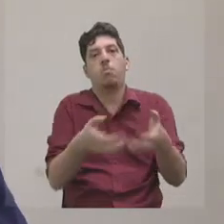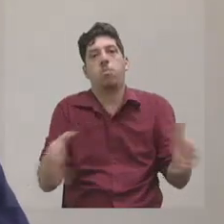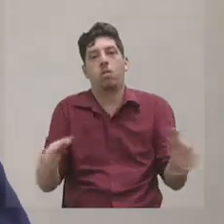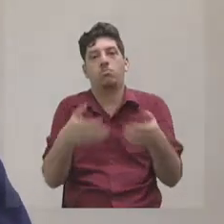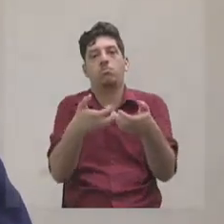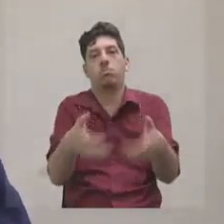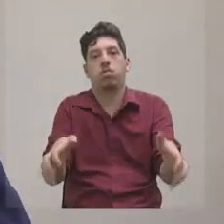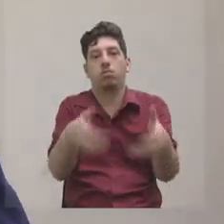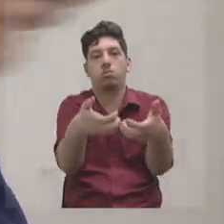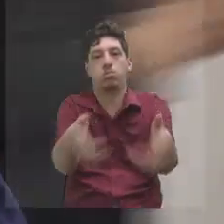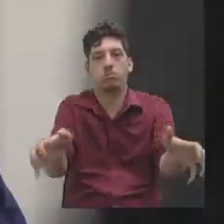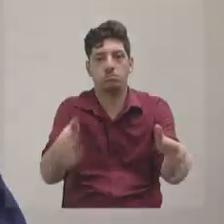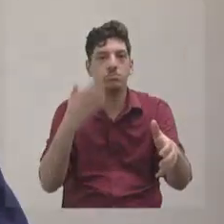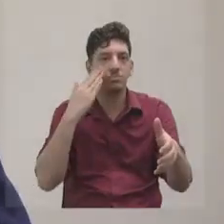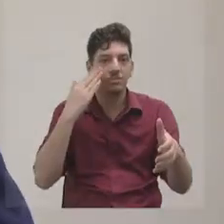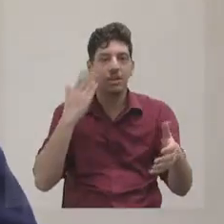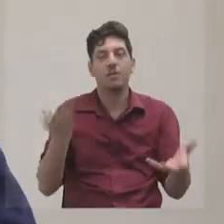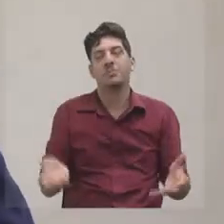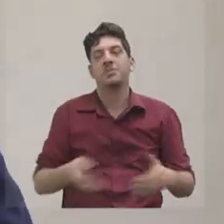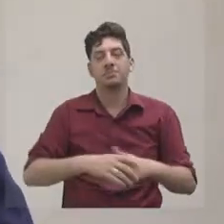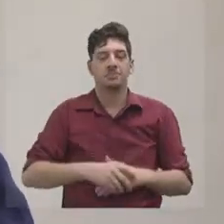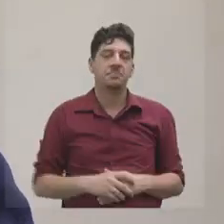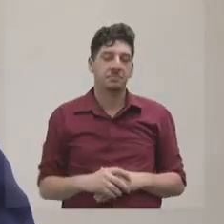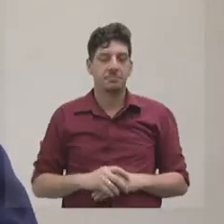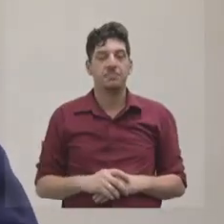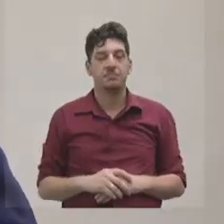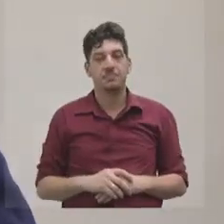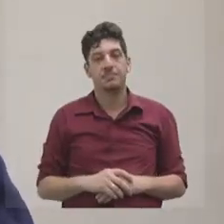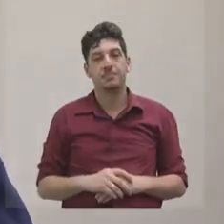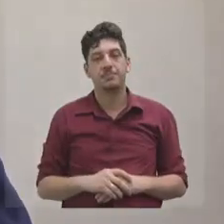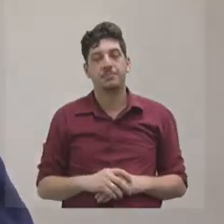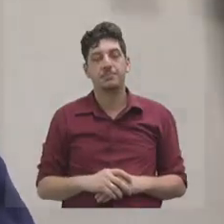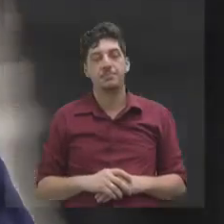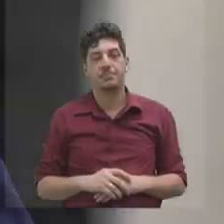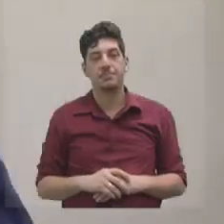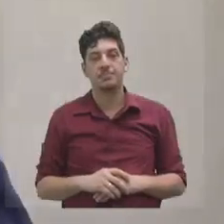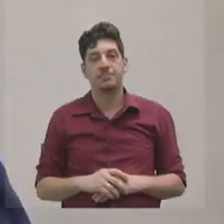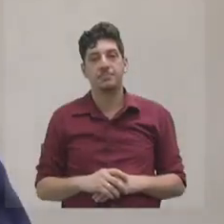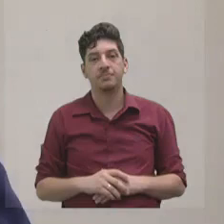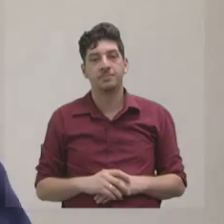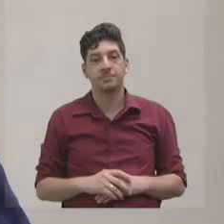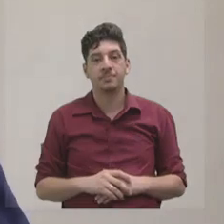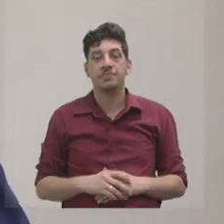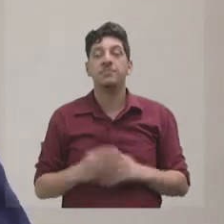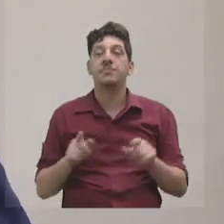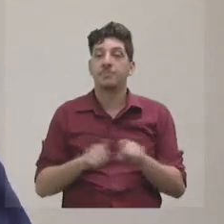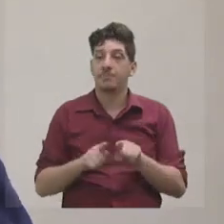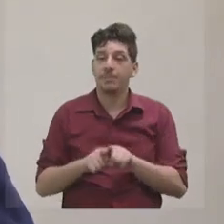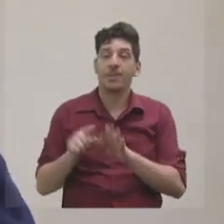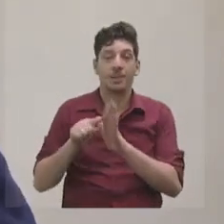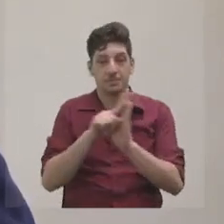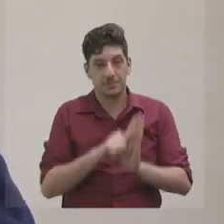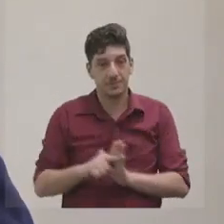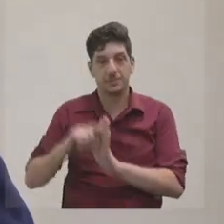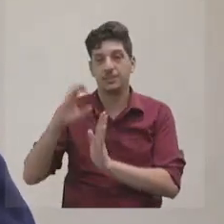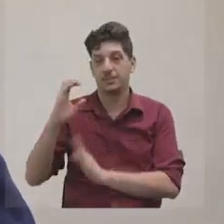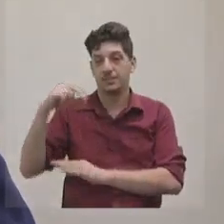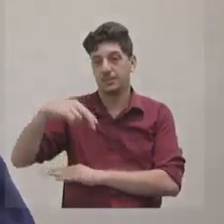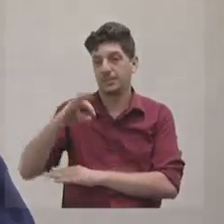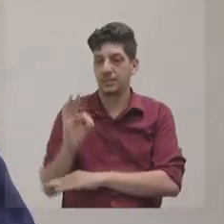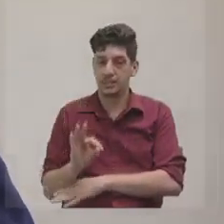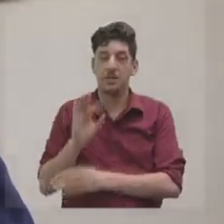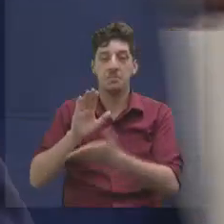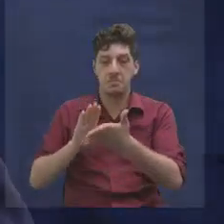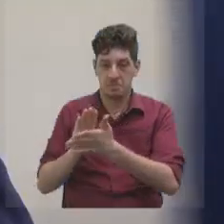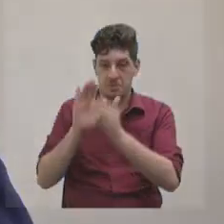já também desse ano é combinado a isso um estudo da CNT é publicado